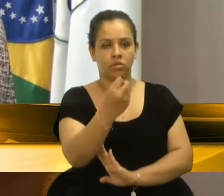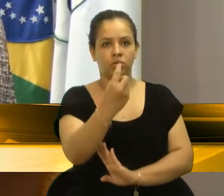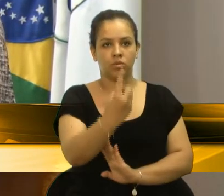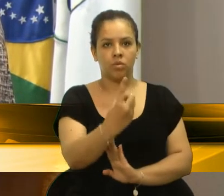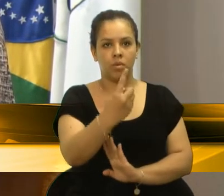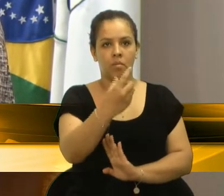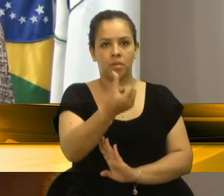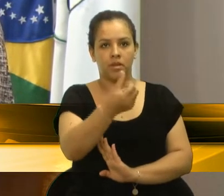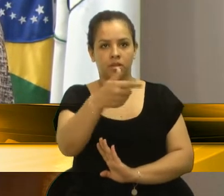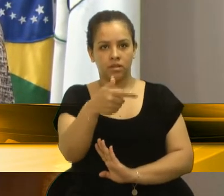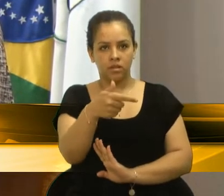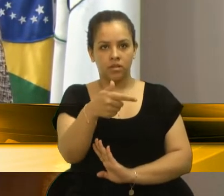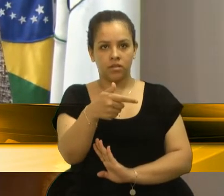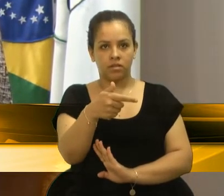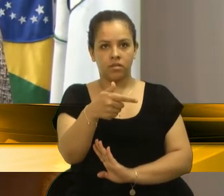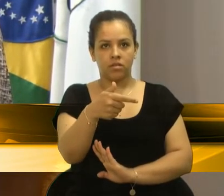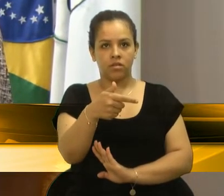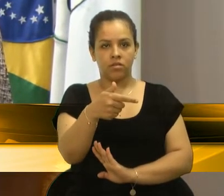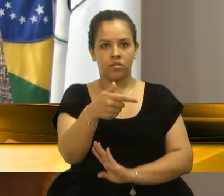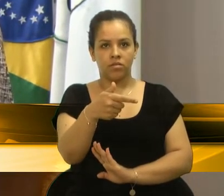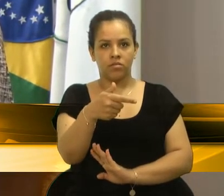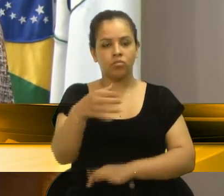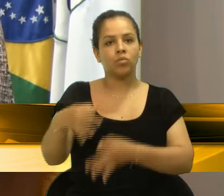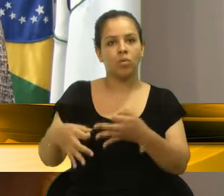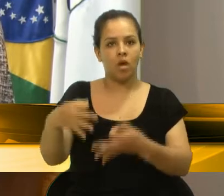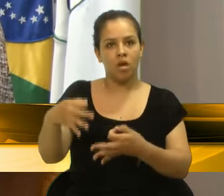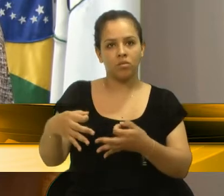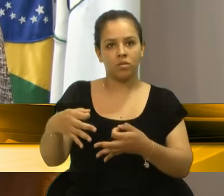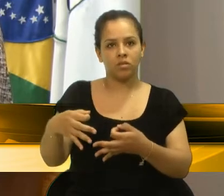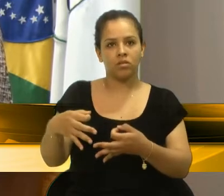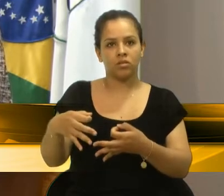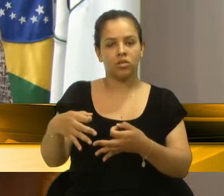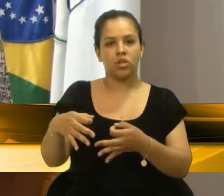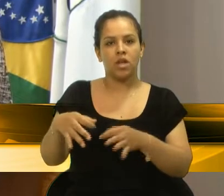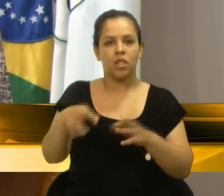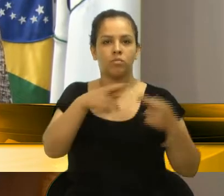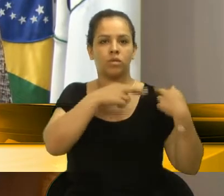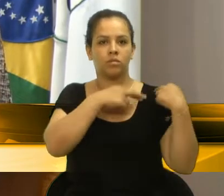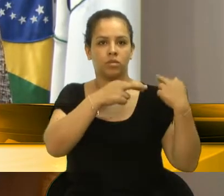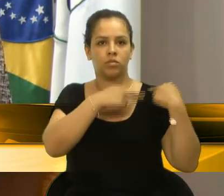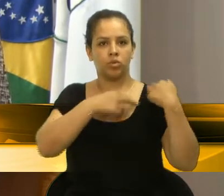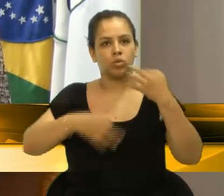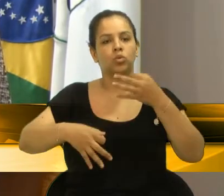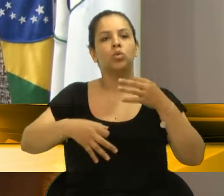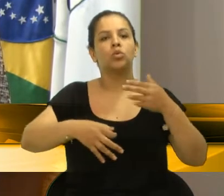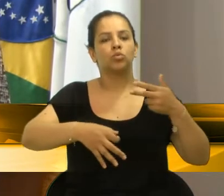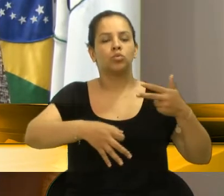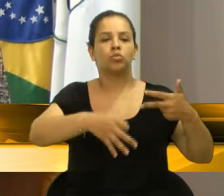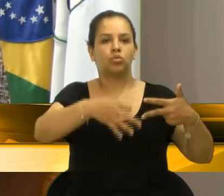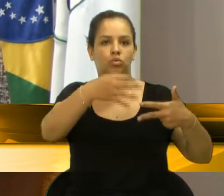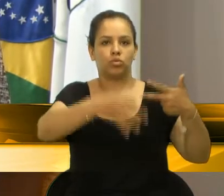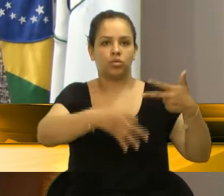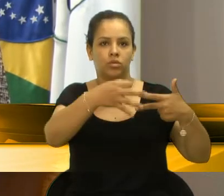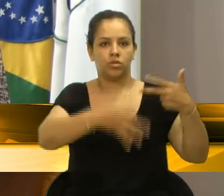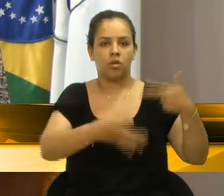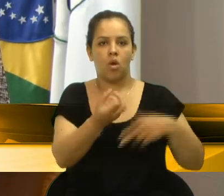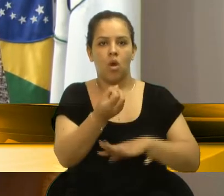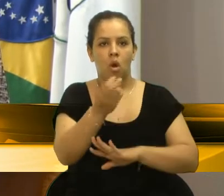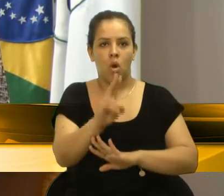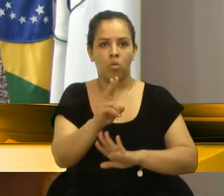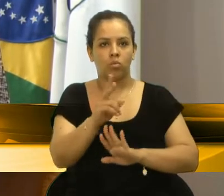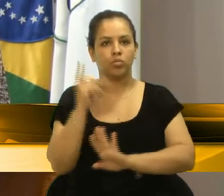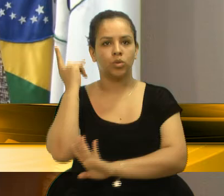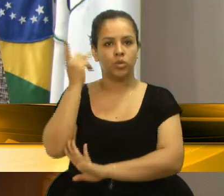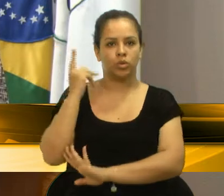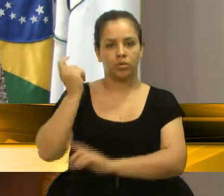os crimes de responsabilidade pelo judiciário ou as infrações